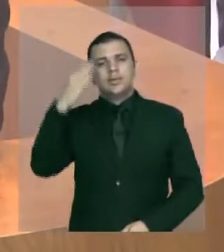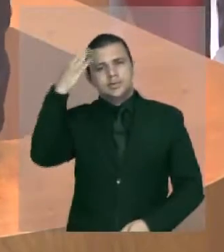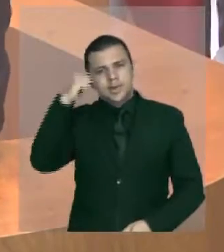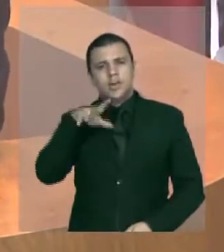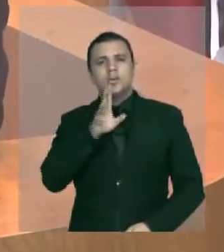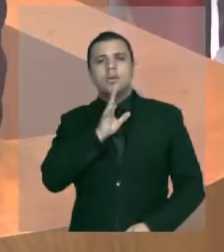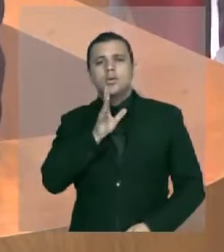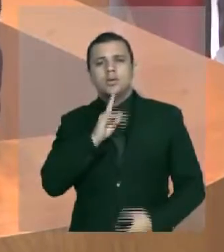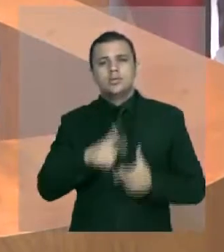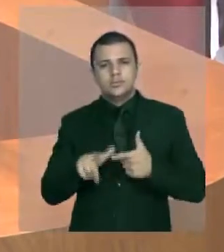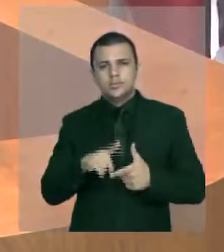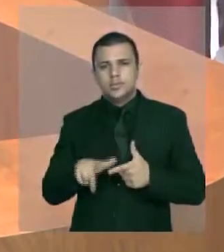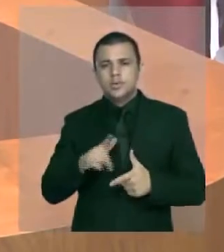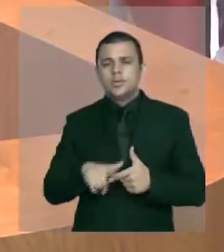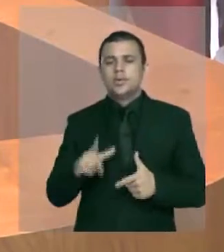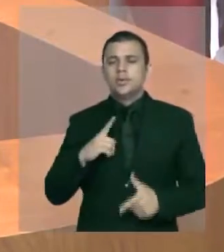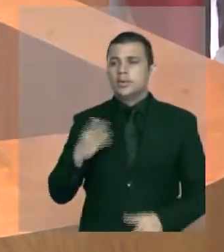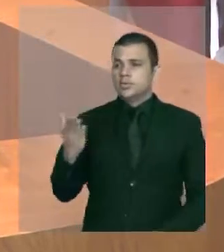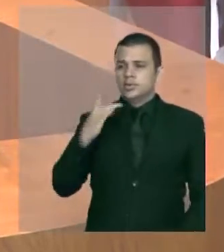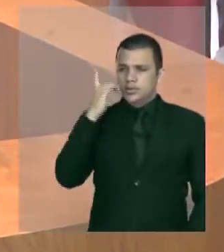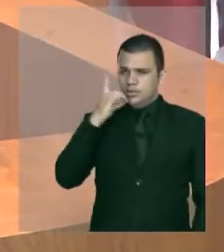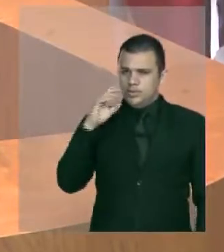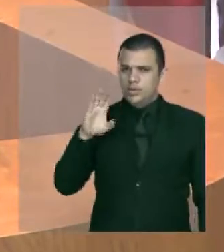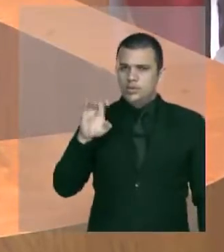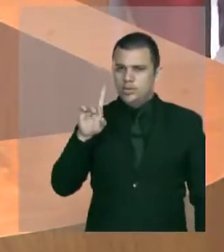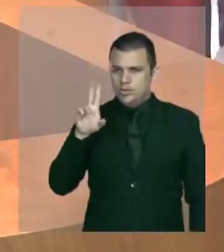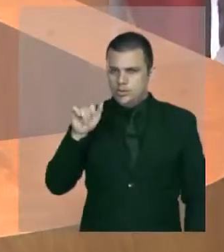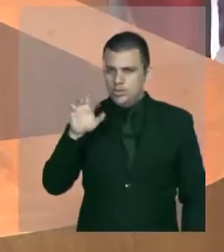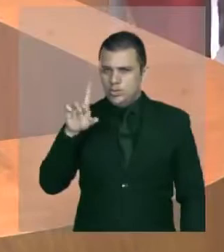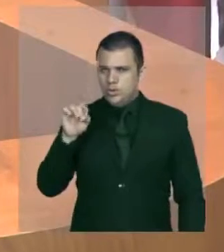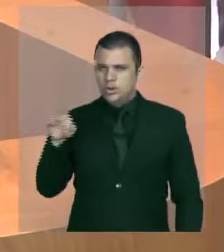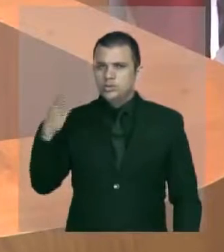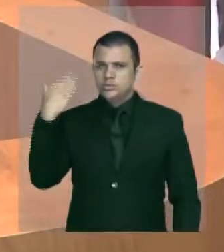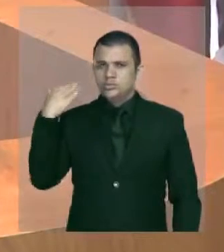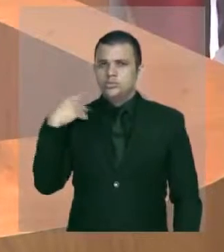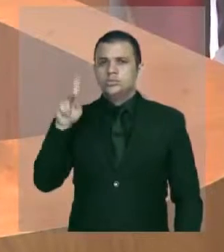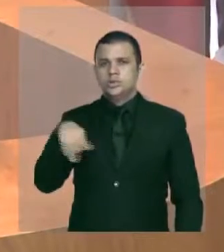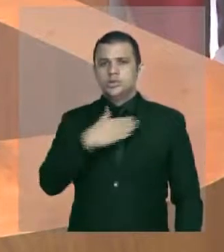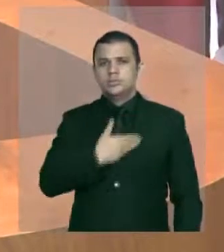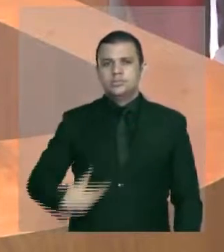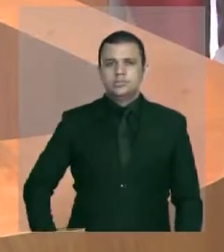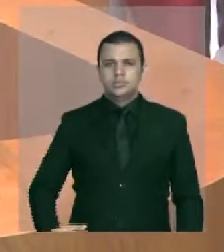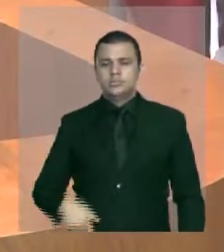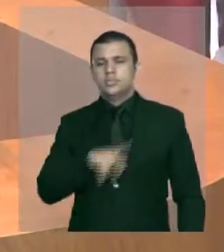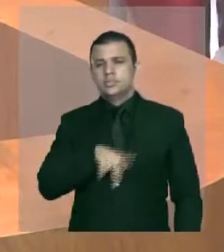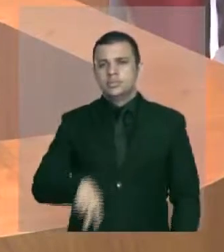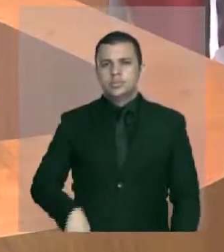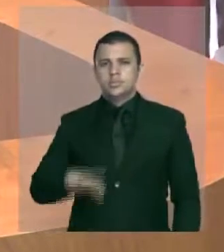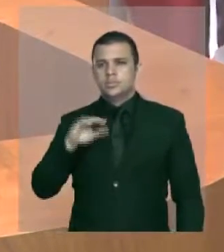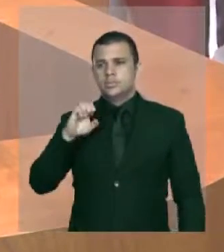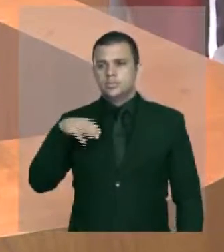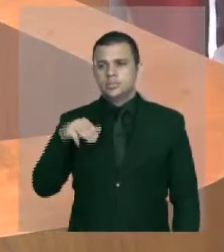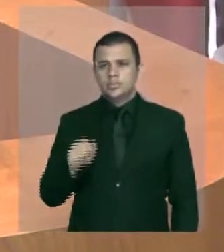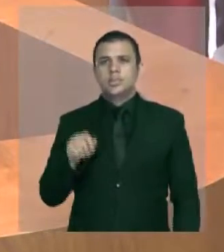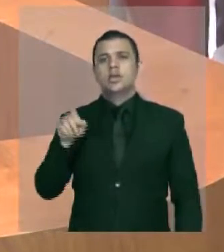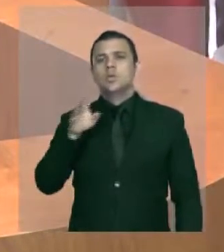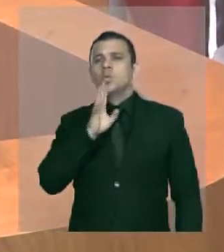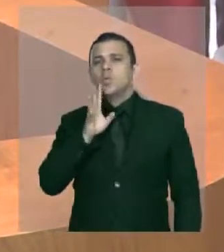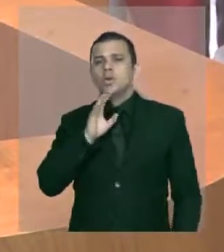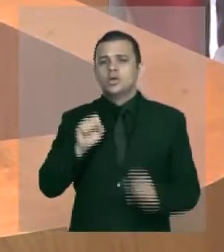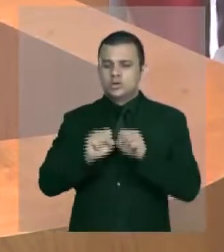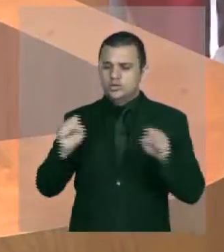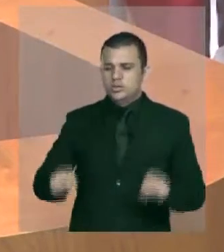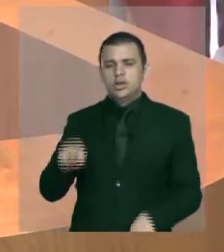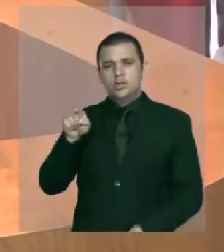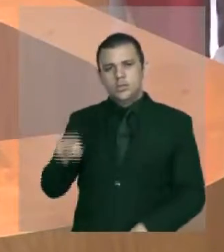problemática. Está aqui o deputado Eduardo Braide, que já foi presidente da CAEMA, conhece o sistema em Vargem Grande, conhece o sistema